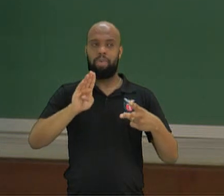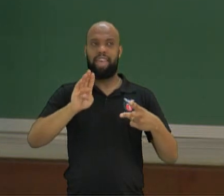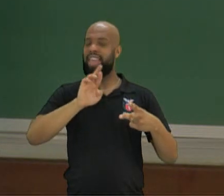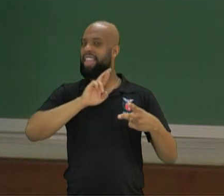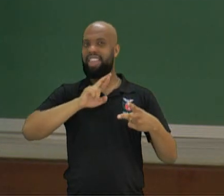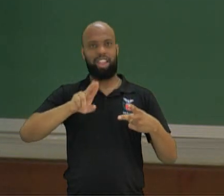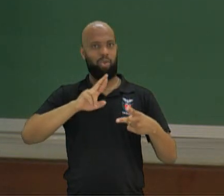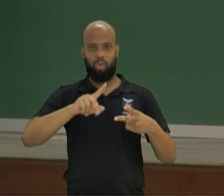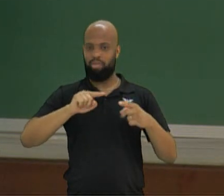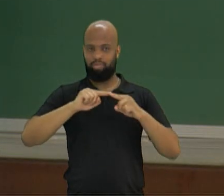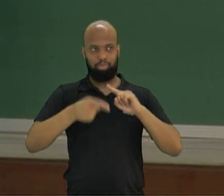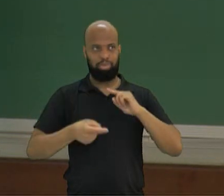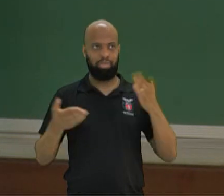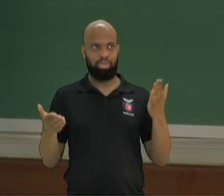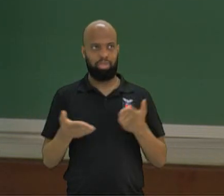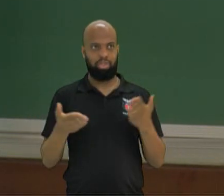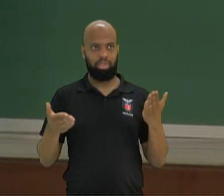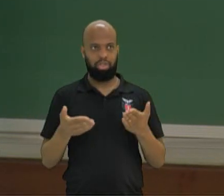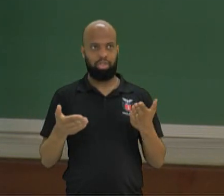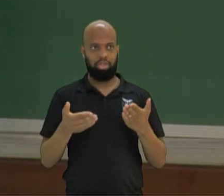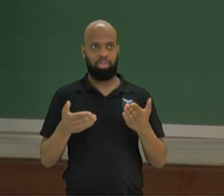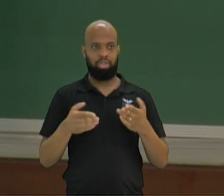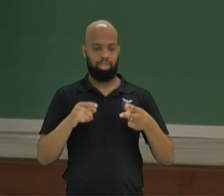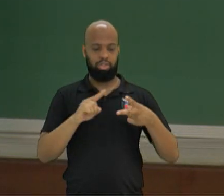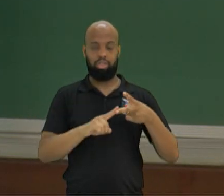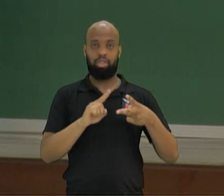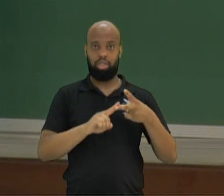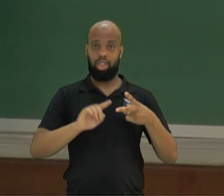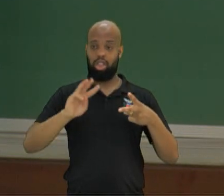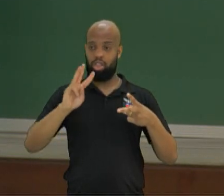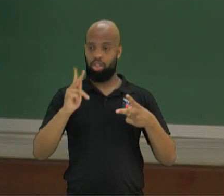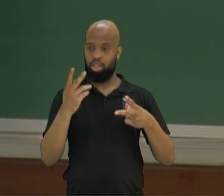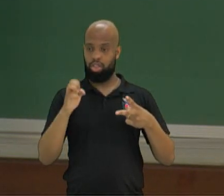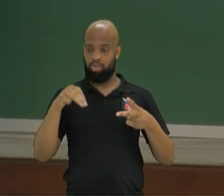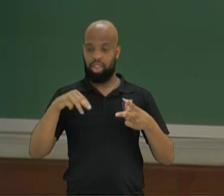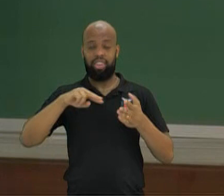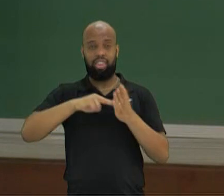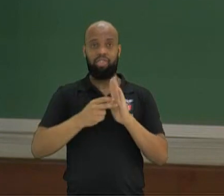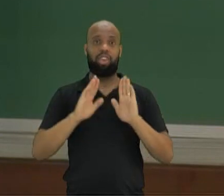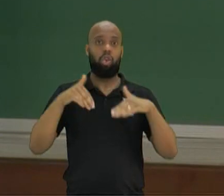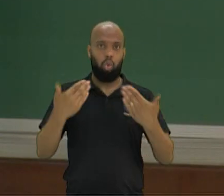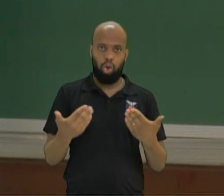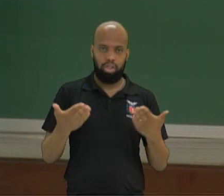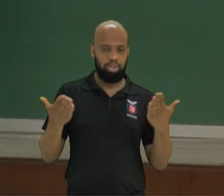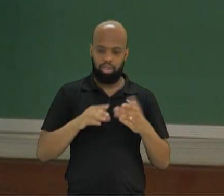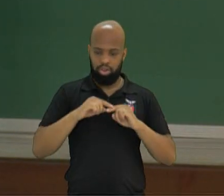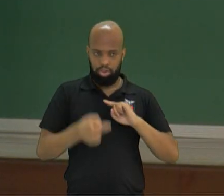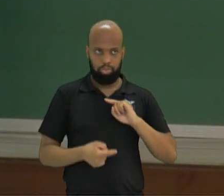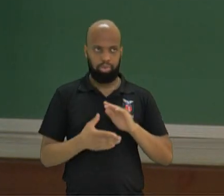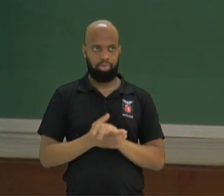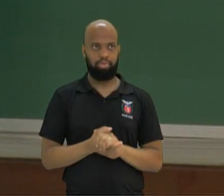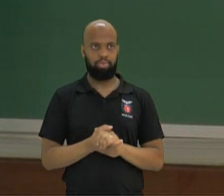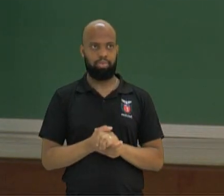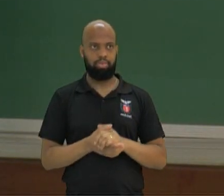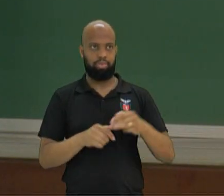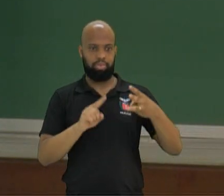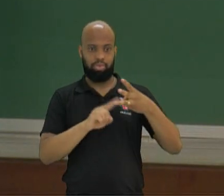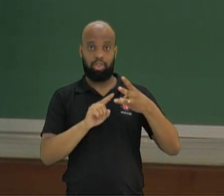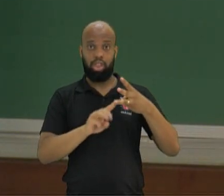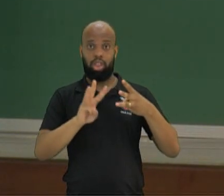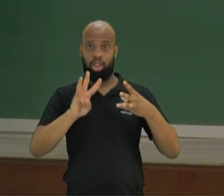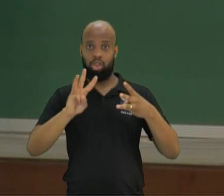é o caso. Essa foi boa. A letra B, when, que significa quando, não é o caso aqui. While